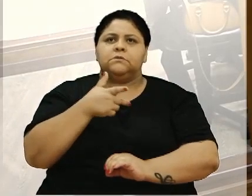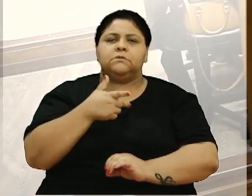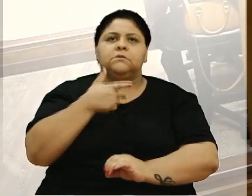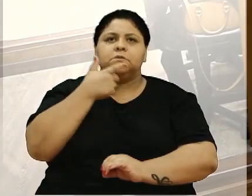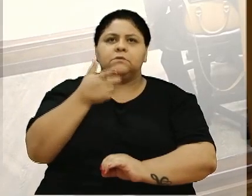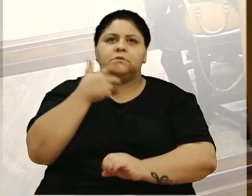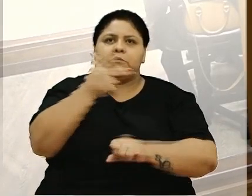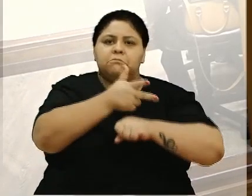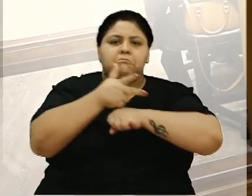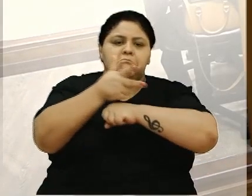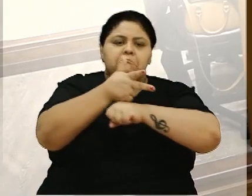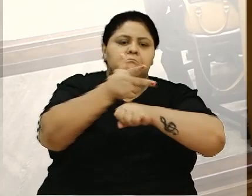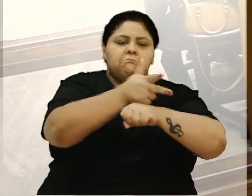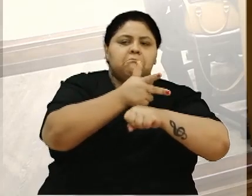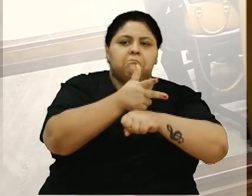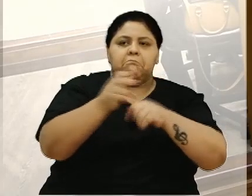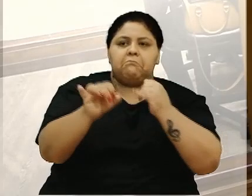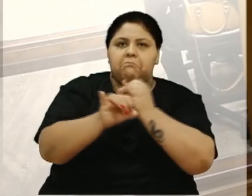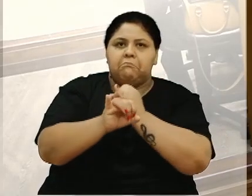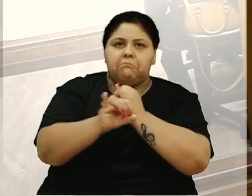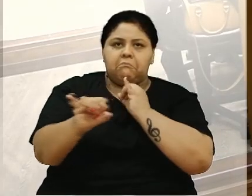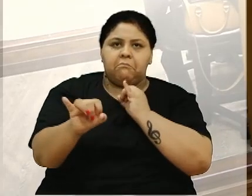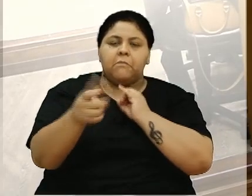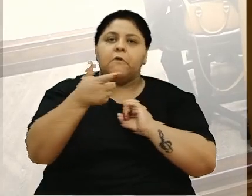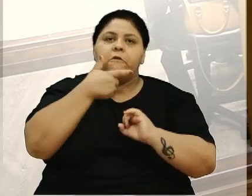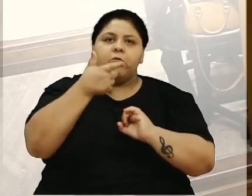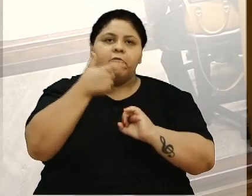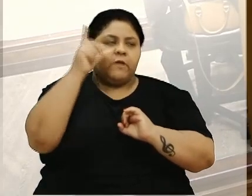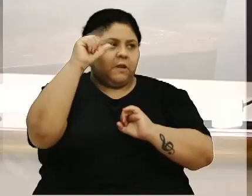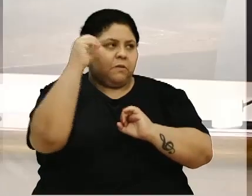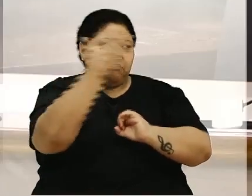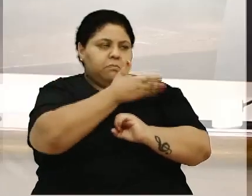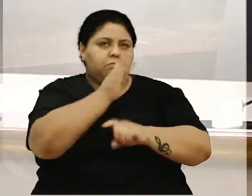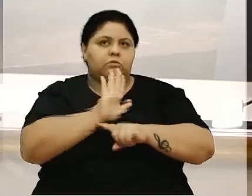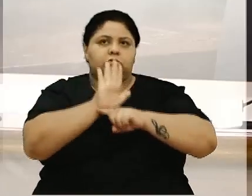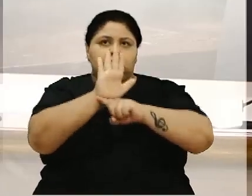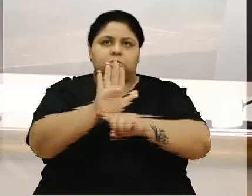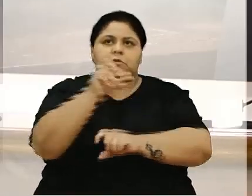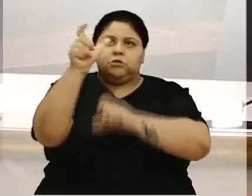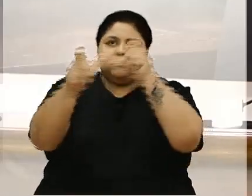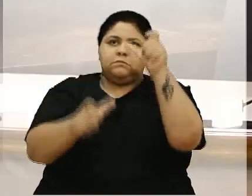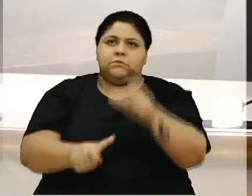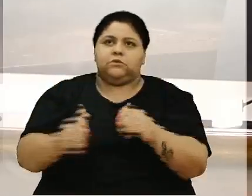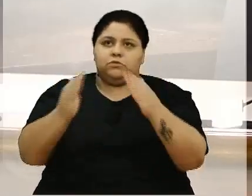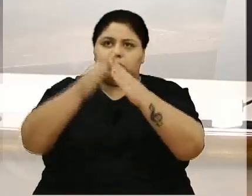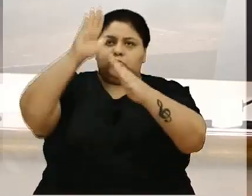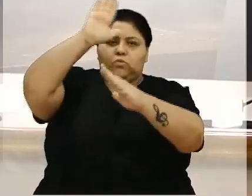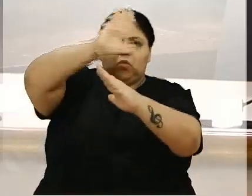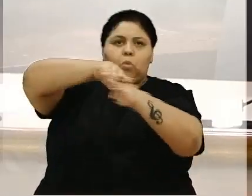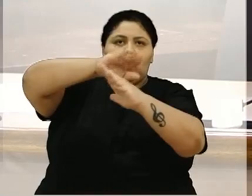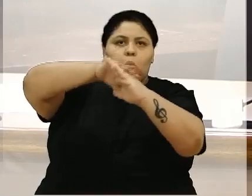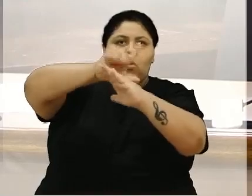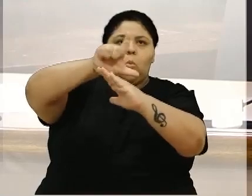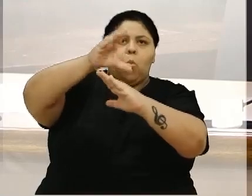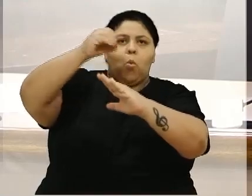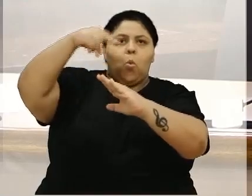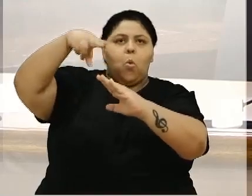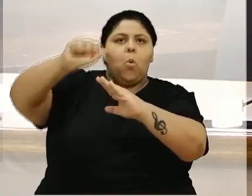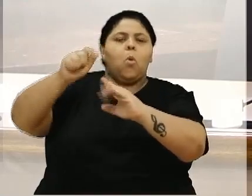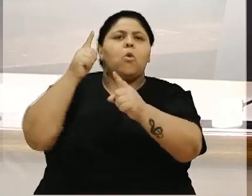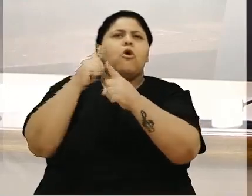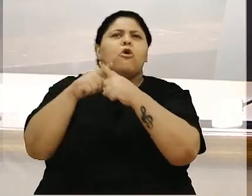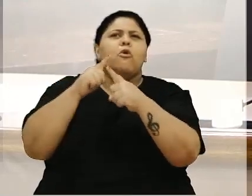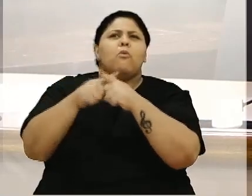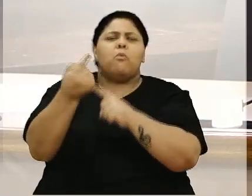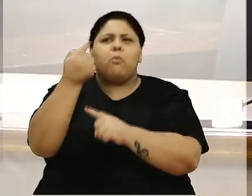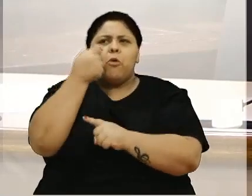diversos vídeos na internet, vereador Scalco, falando que estava ajudando as pessoas com lona, que não tinha condições de tanta lona. Eu vi o senhor recortando lona. Por que se o senhor